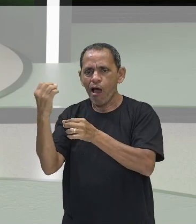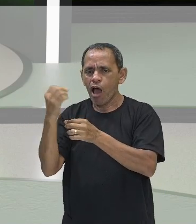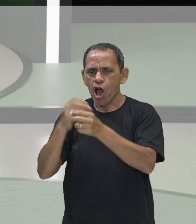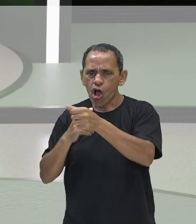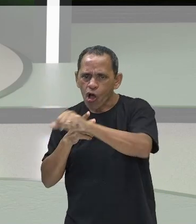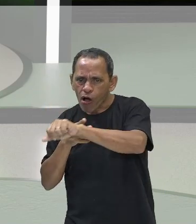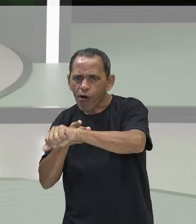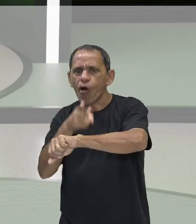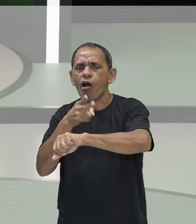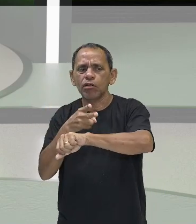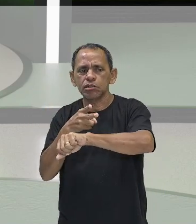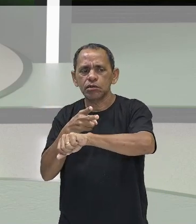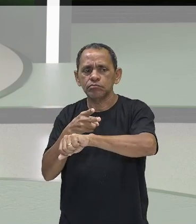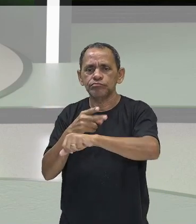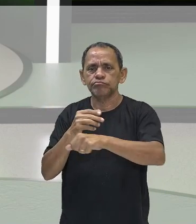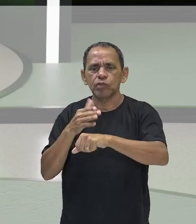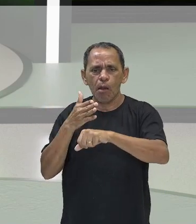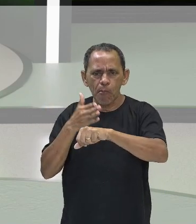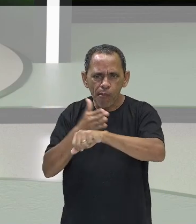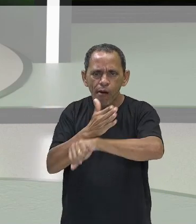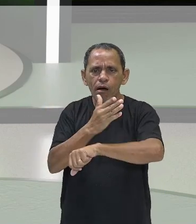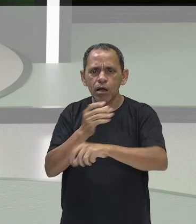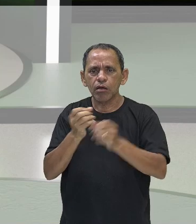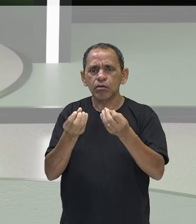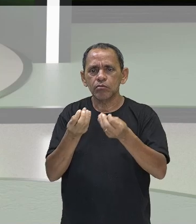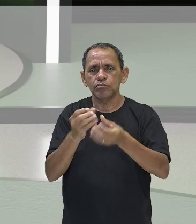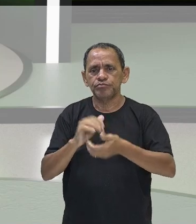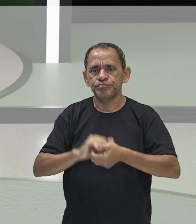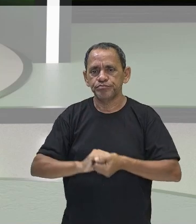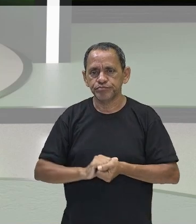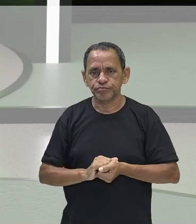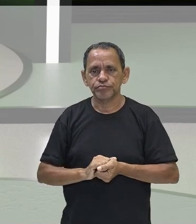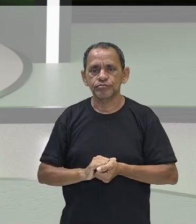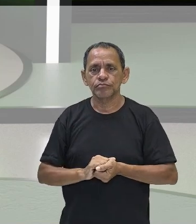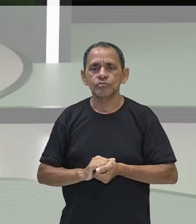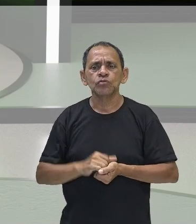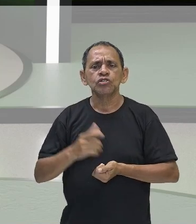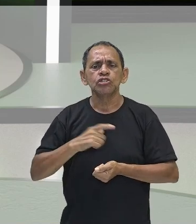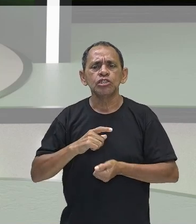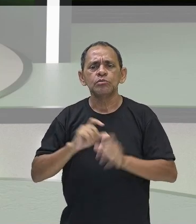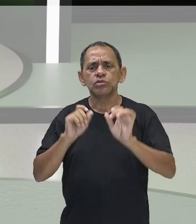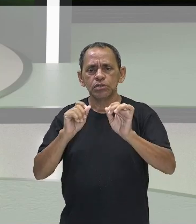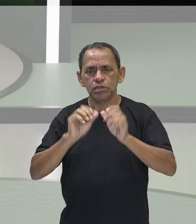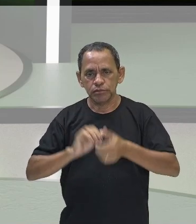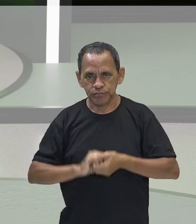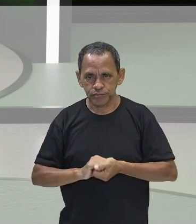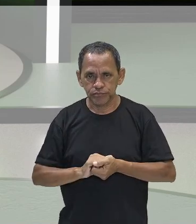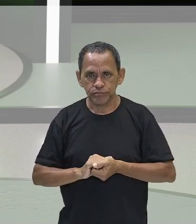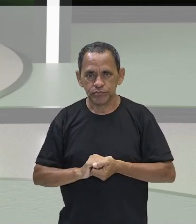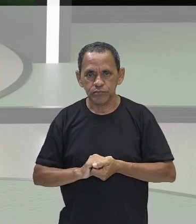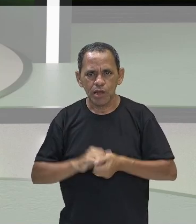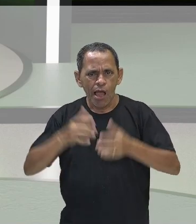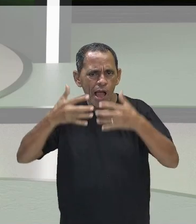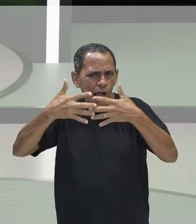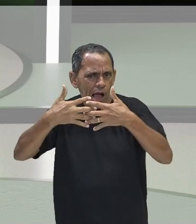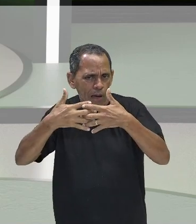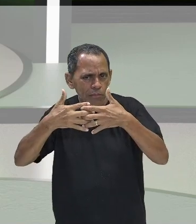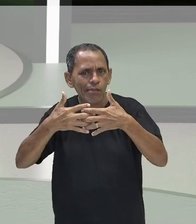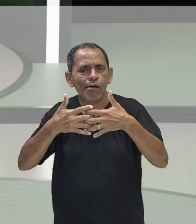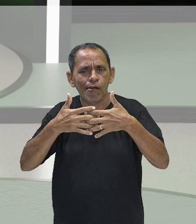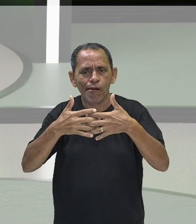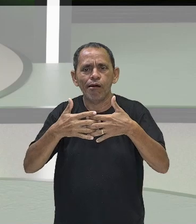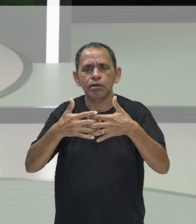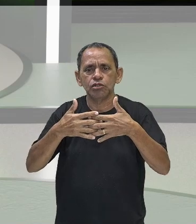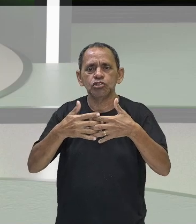né? Fez um pequeno corte na pele, então o que temos ali é que capilares